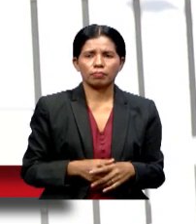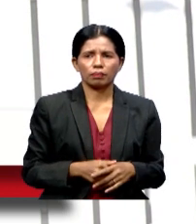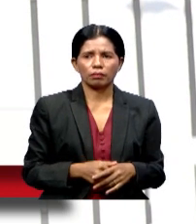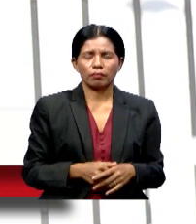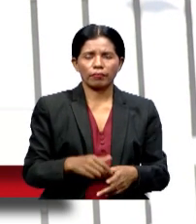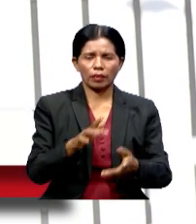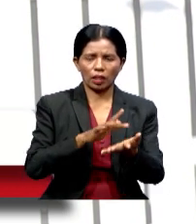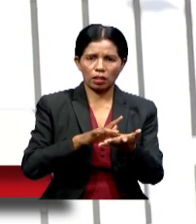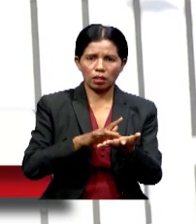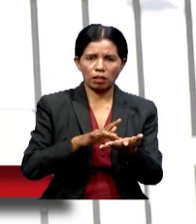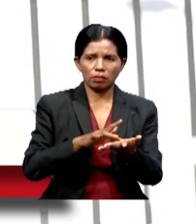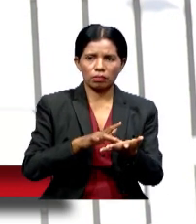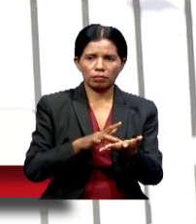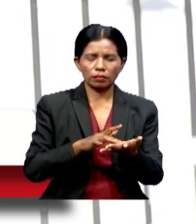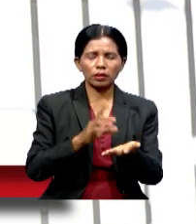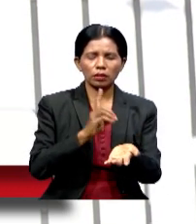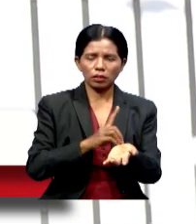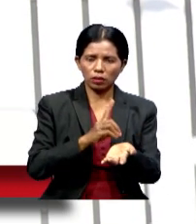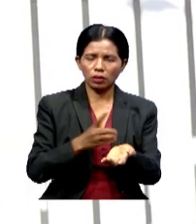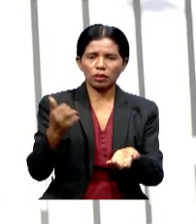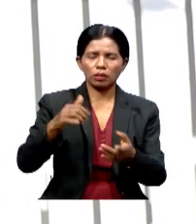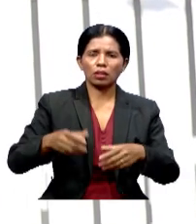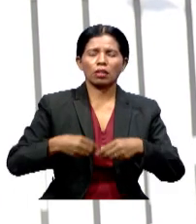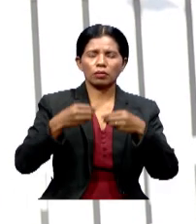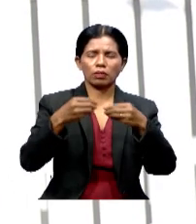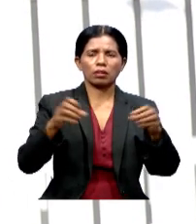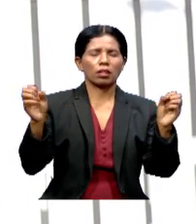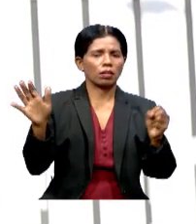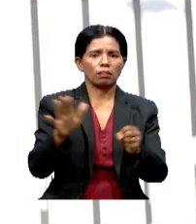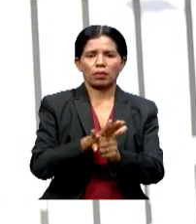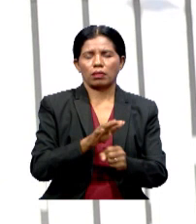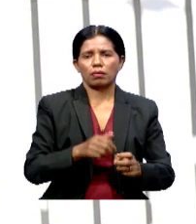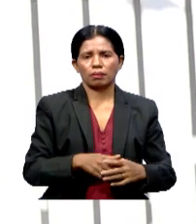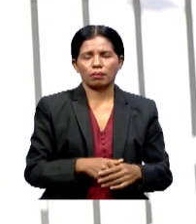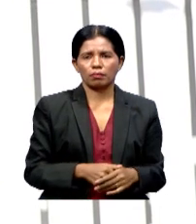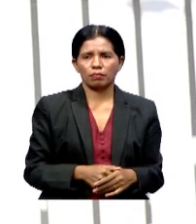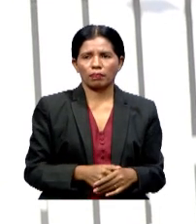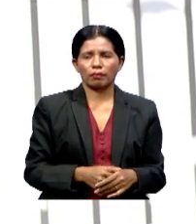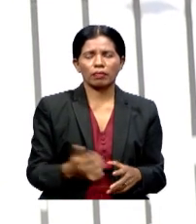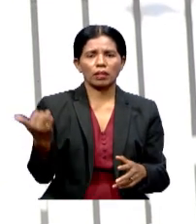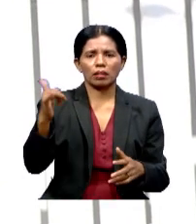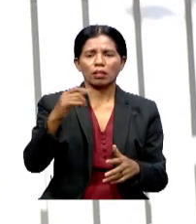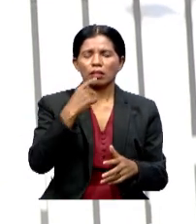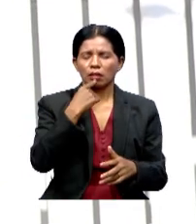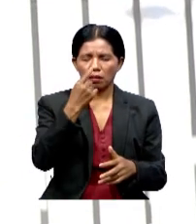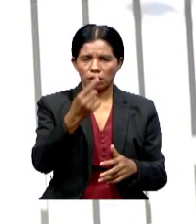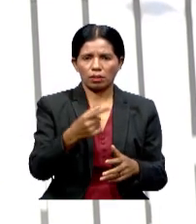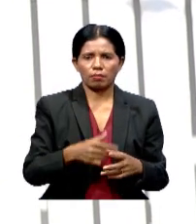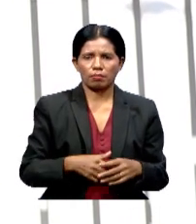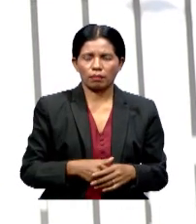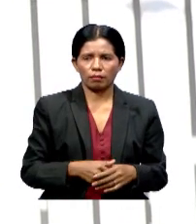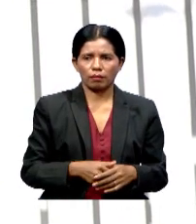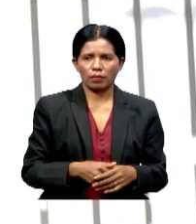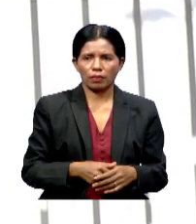ai moruk nebe a doctor sirafo la la completo sira diang ai